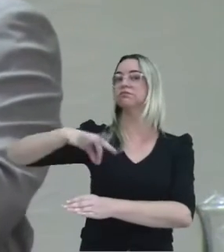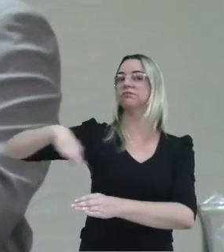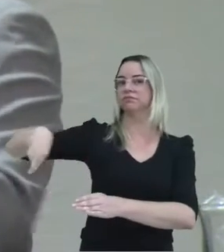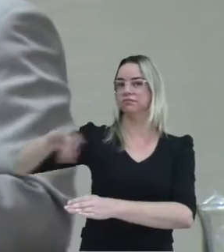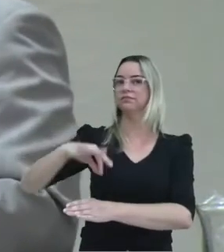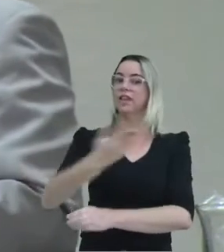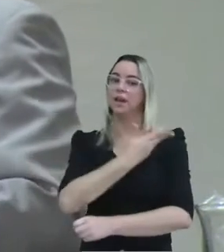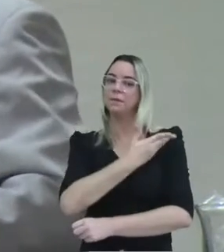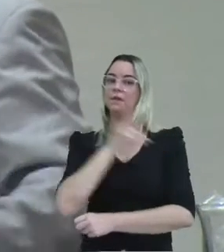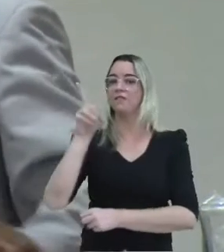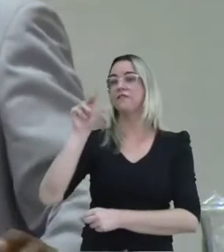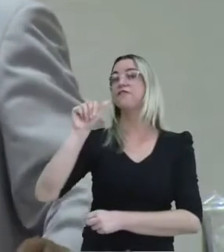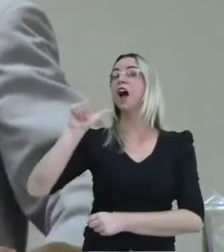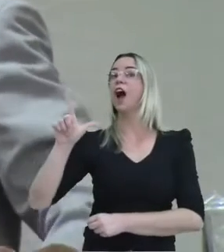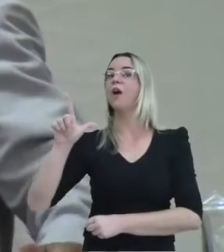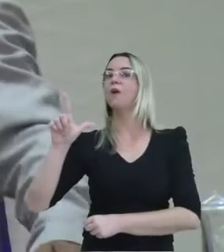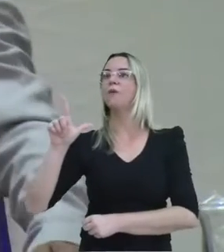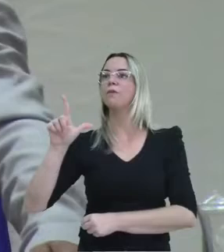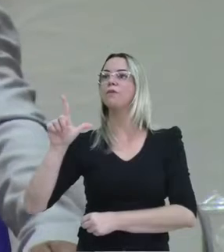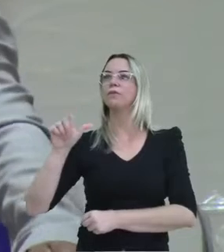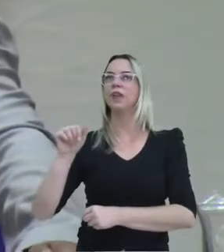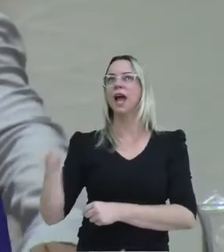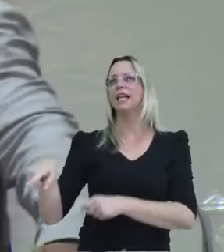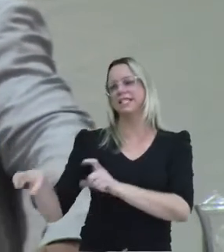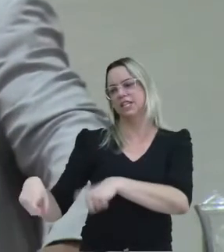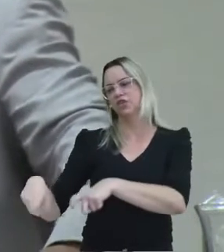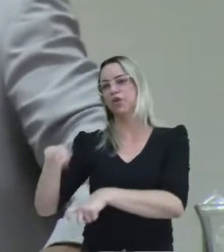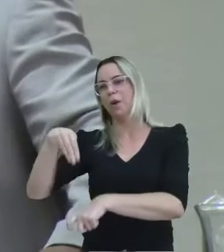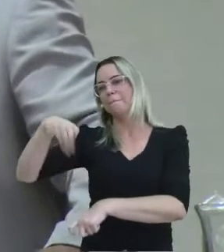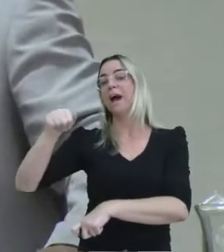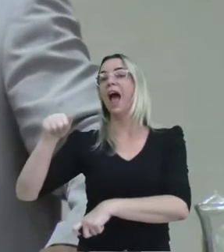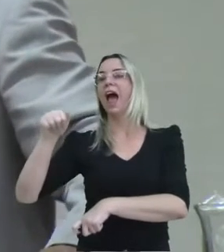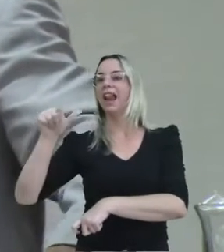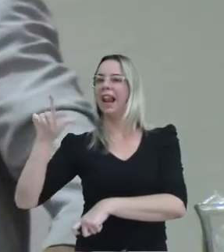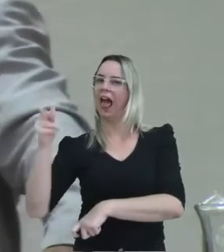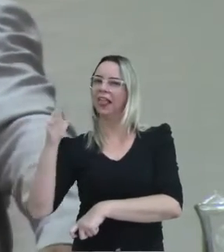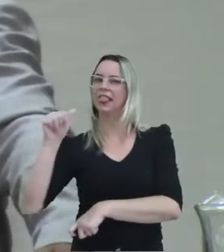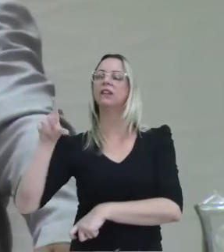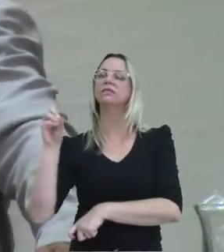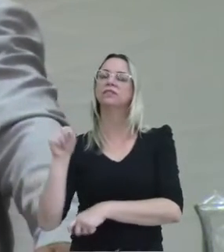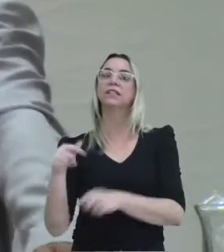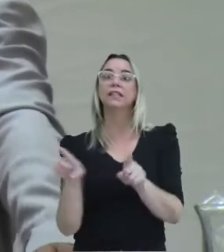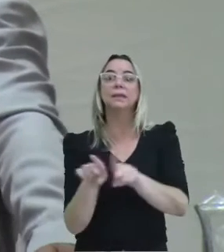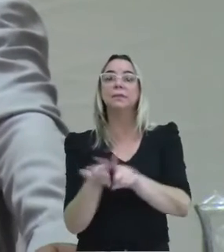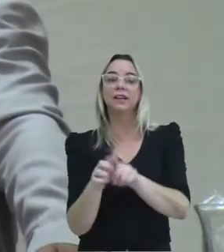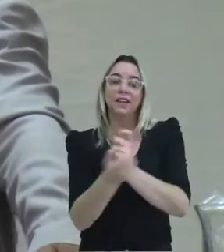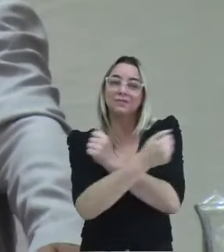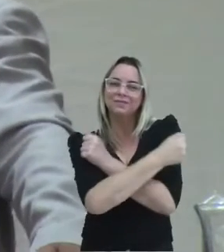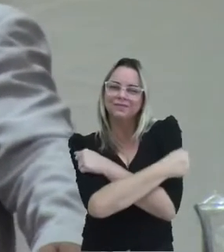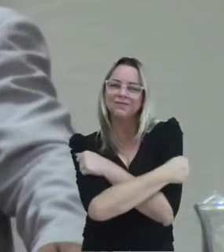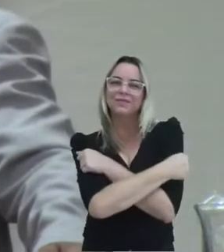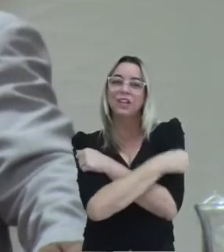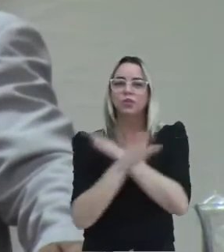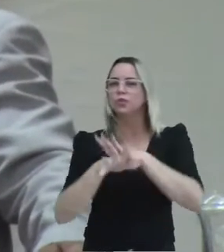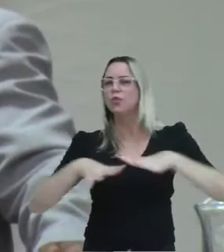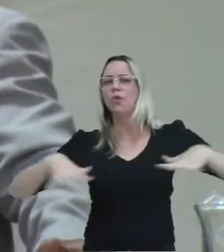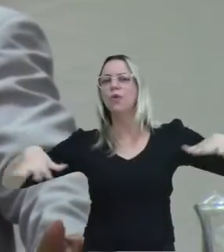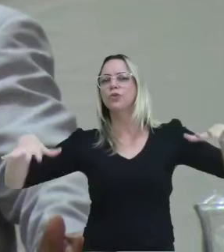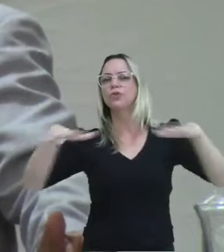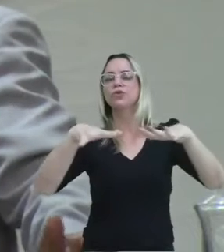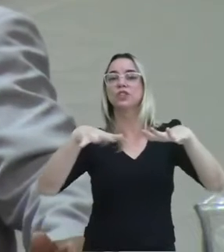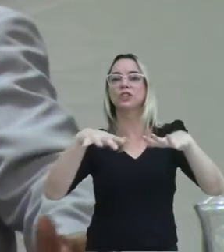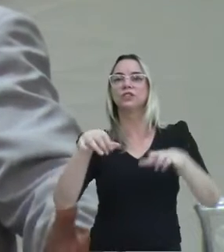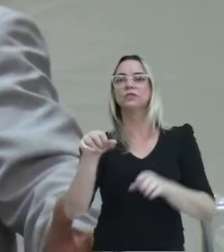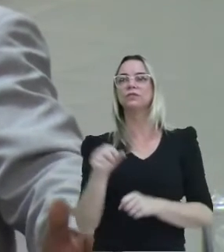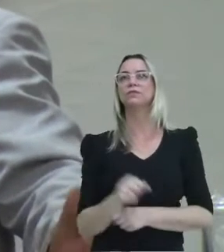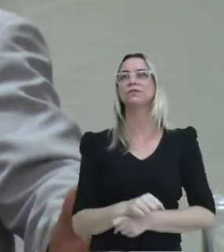nosso amigo Valdo, lá na Malhada. Quero mandar um forte abraço para todos, em